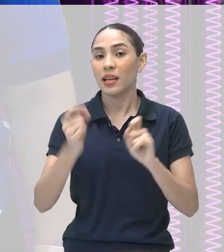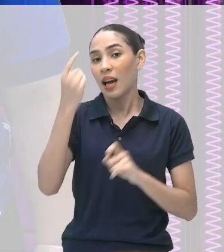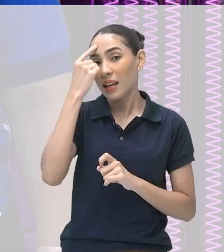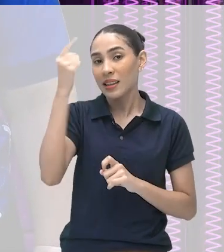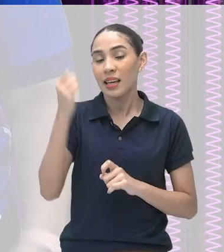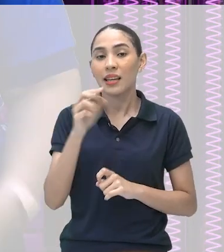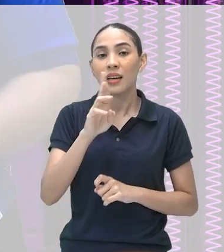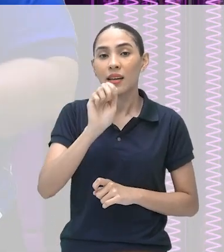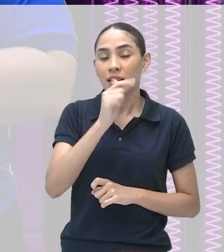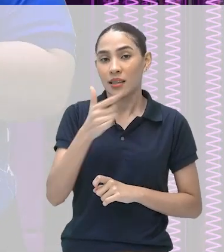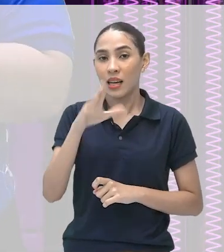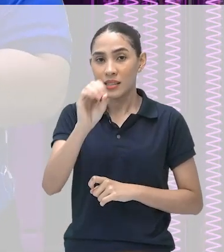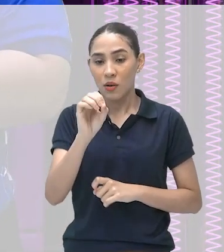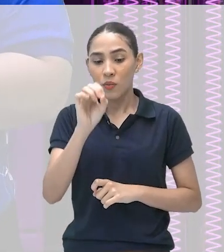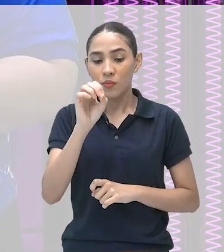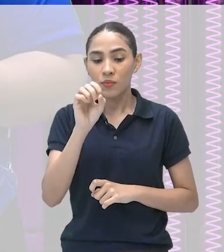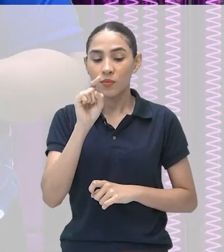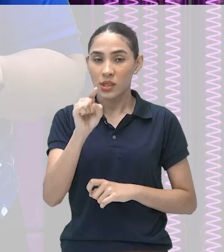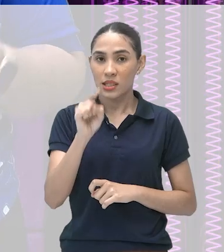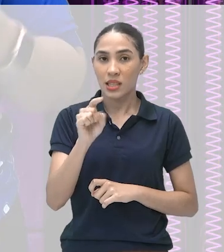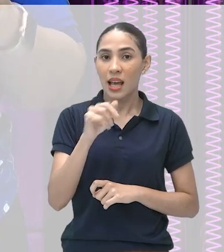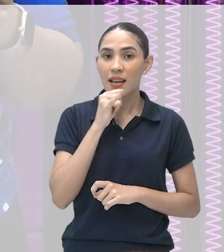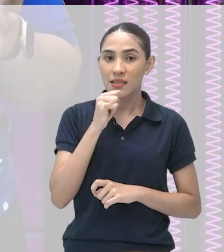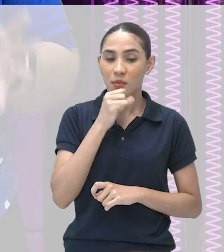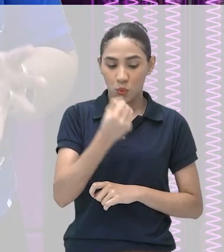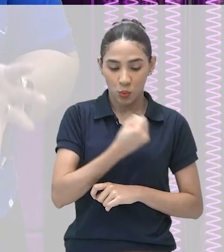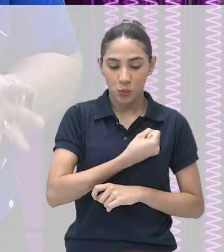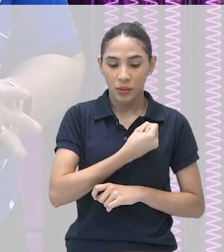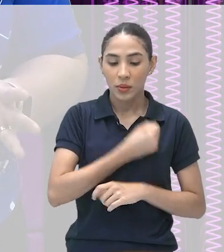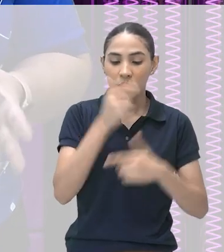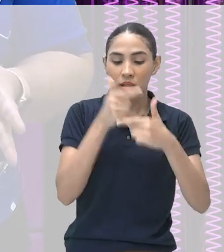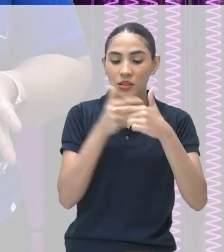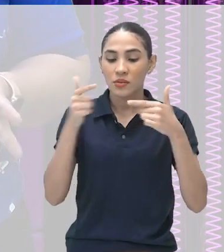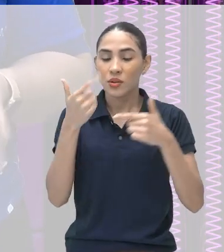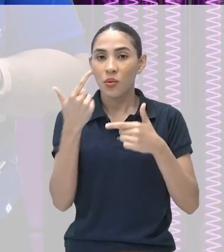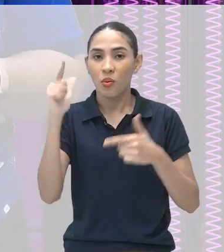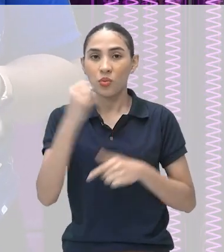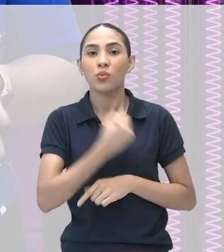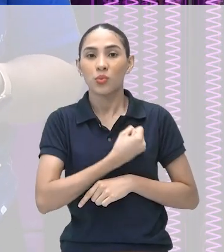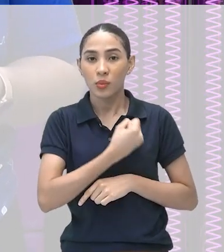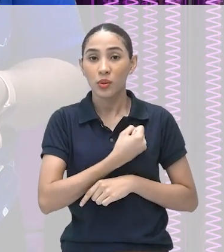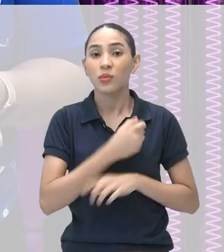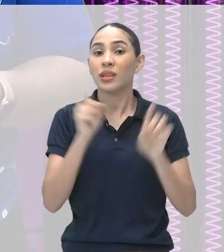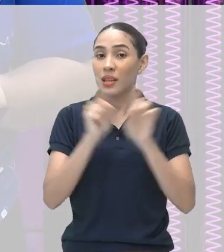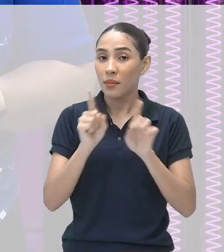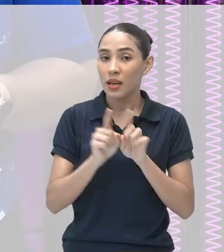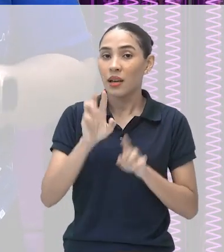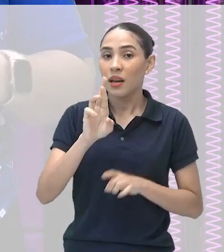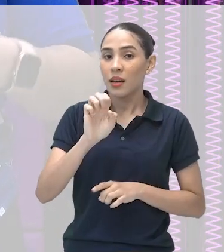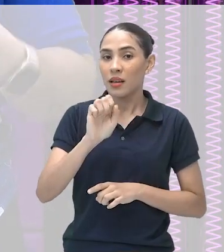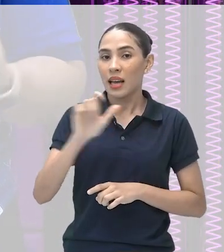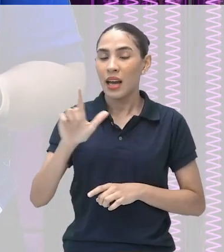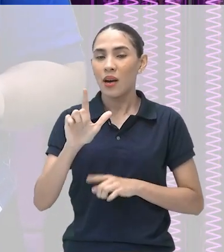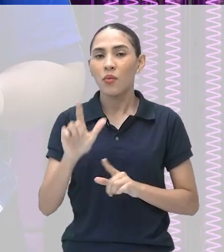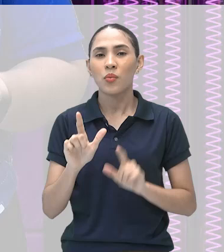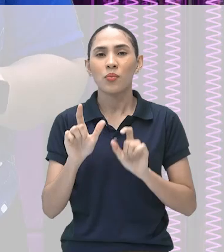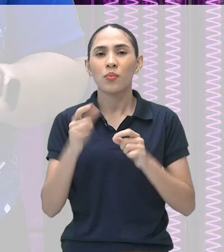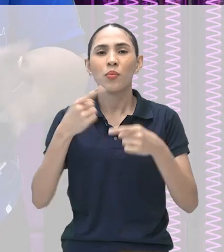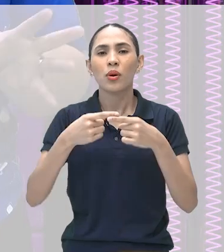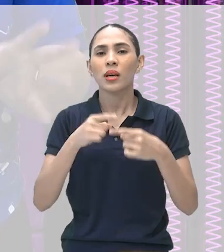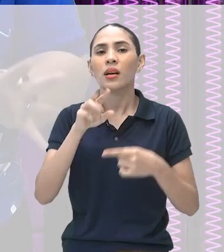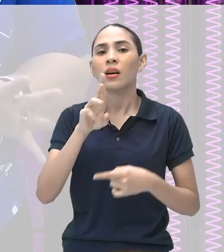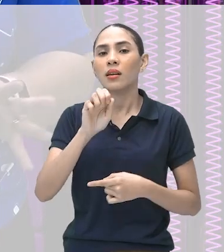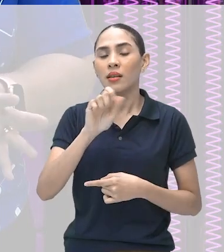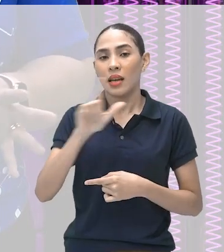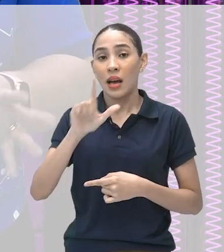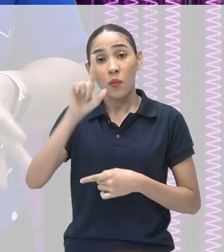de razão, é você pegar um número real e dividir por outro número também real, né? O que eu falo real? É